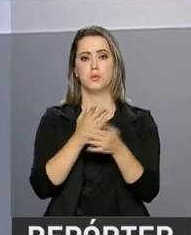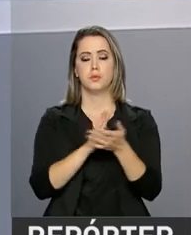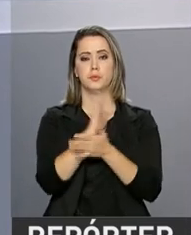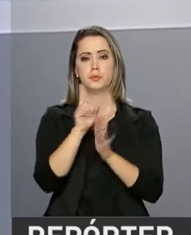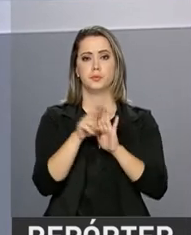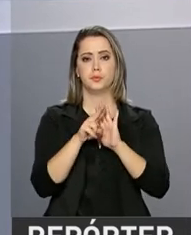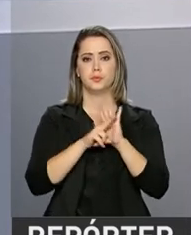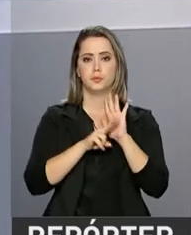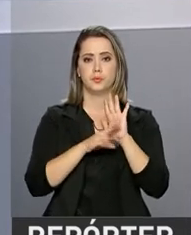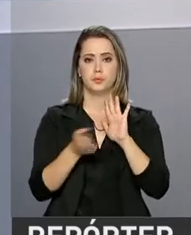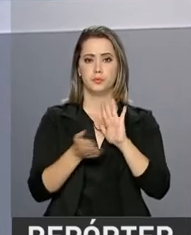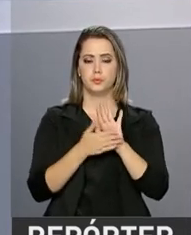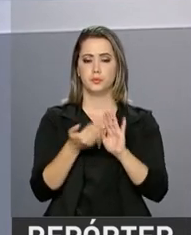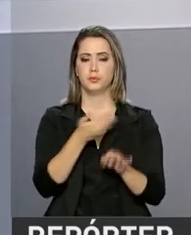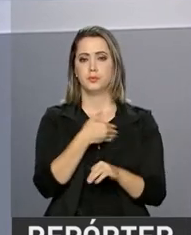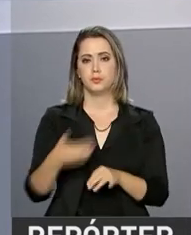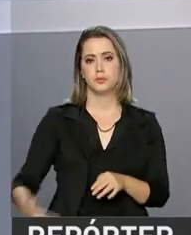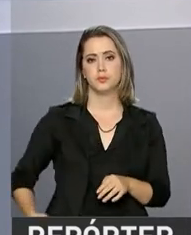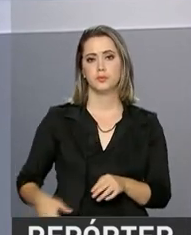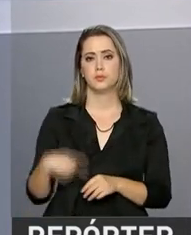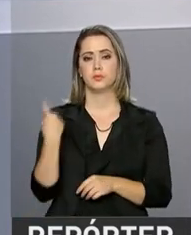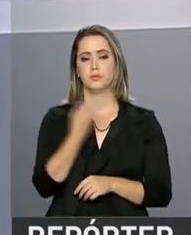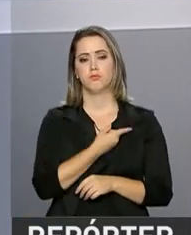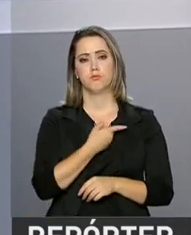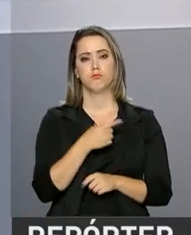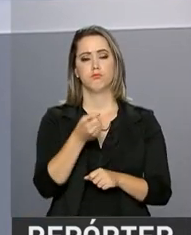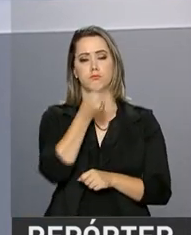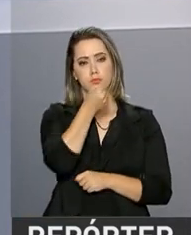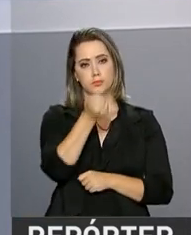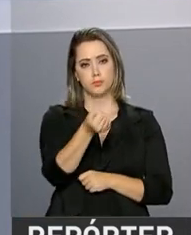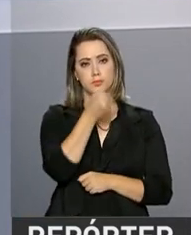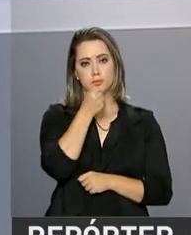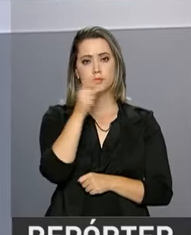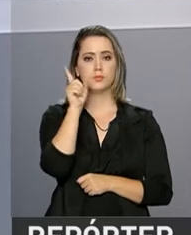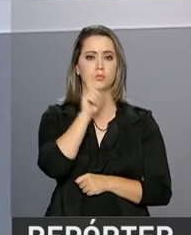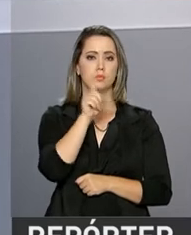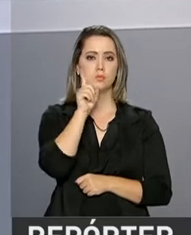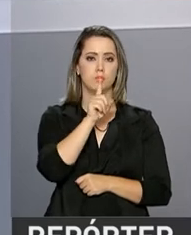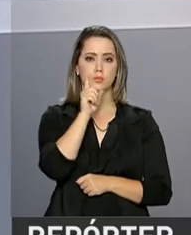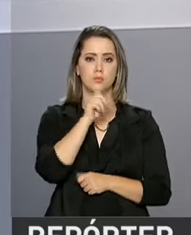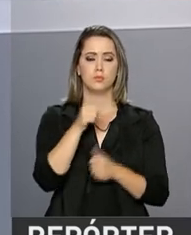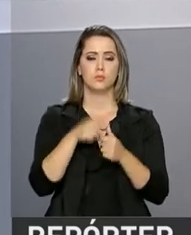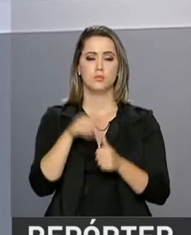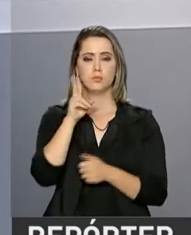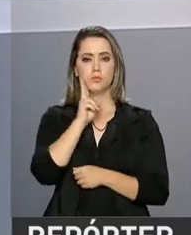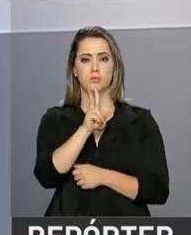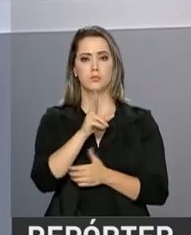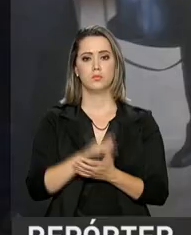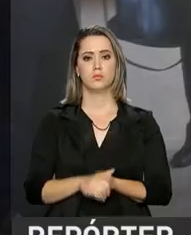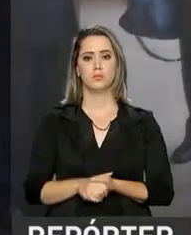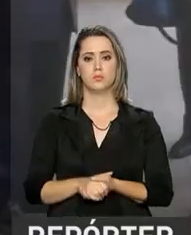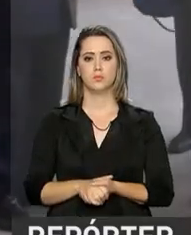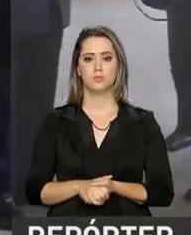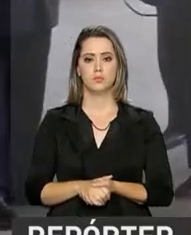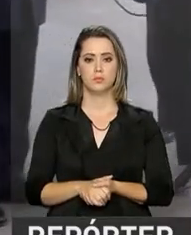das reformas propostas pelo governo a nossa correspondente nos estados unidos paula de orti acompanhou